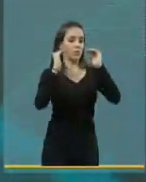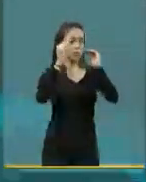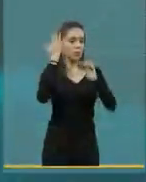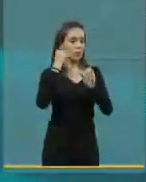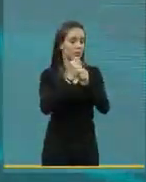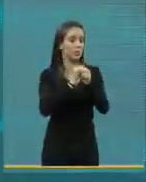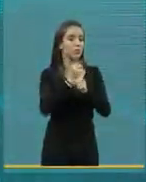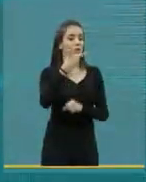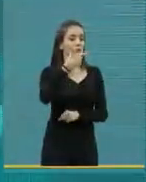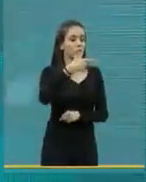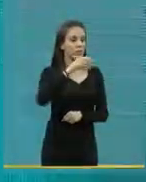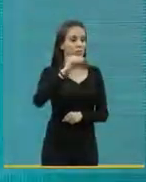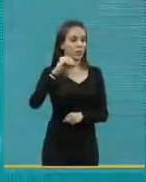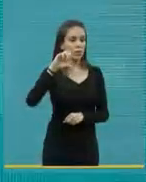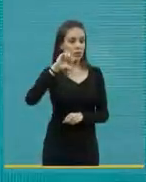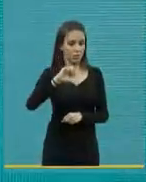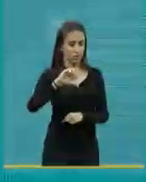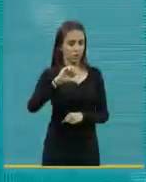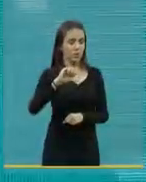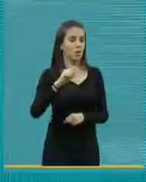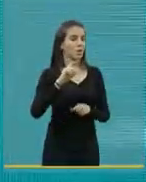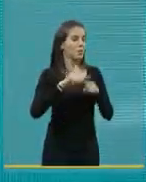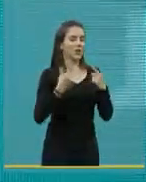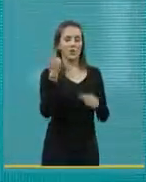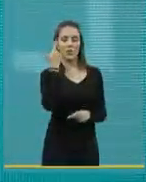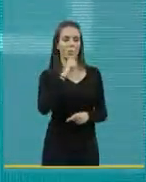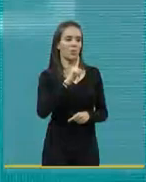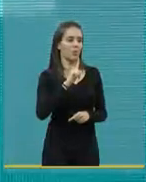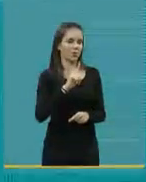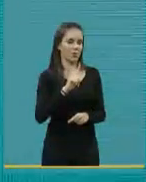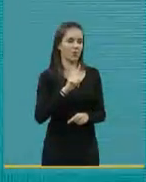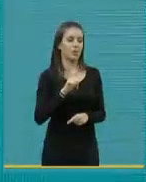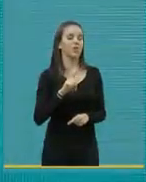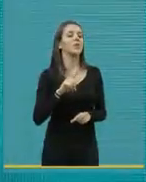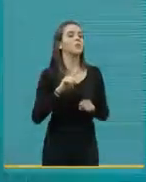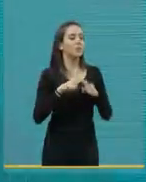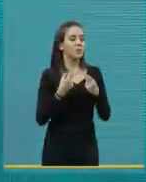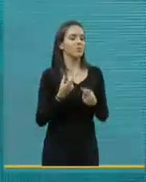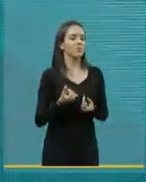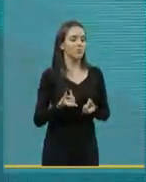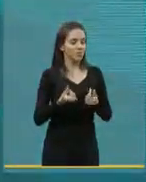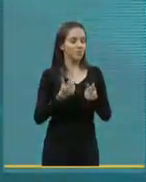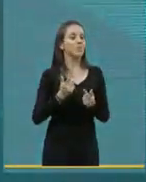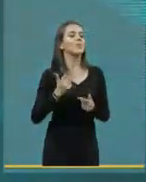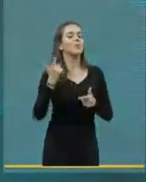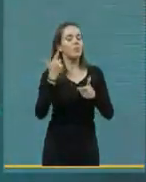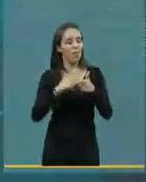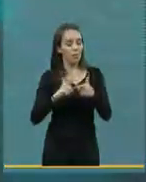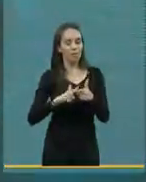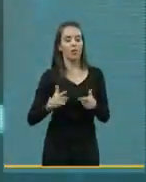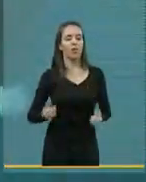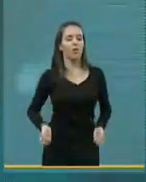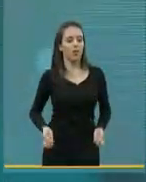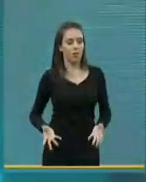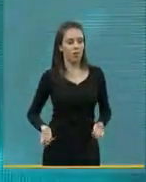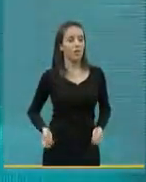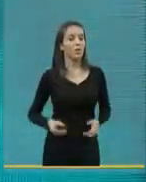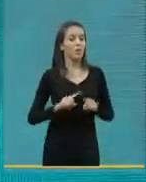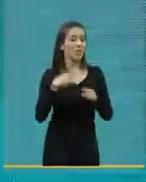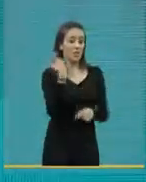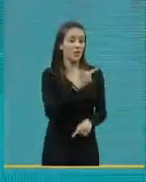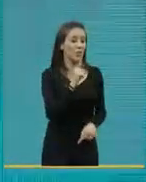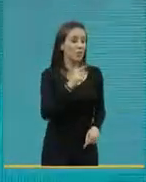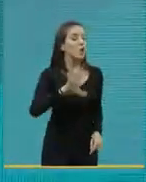2009 mas isso não vai resolver o problema não o défice vai continuar aumentando sim se nós não tivermos a coragem